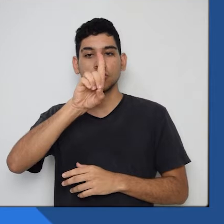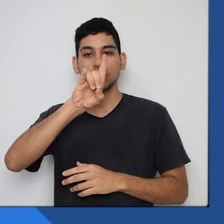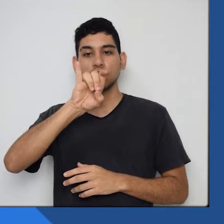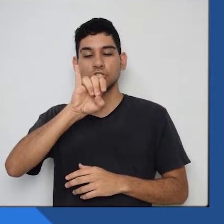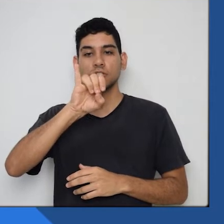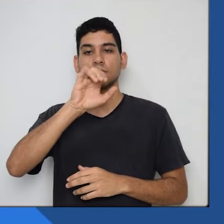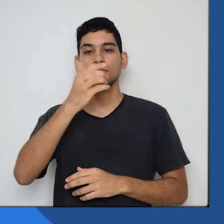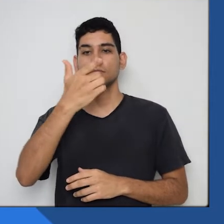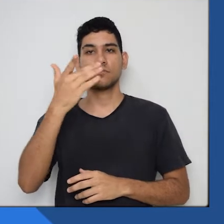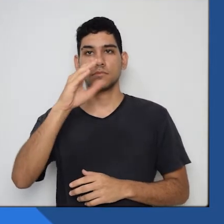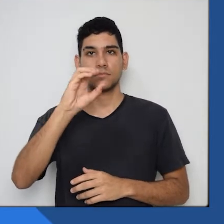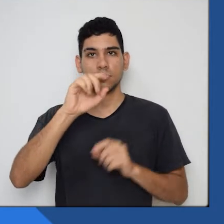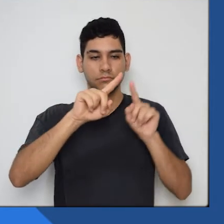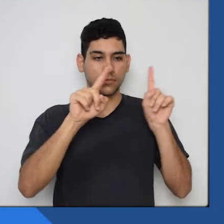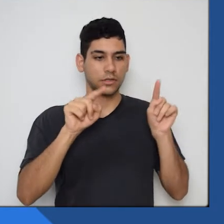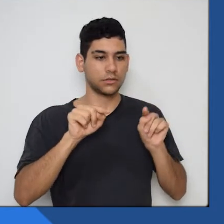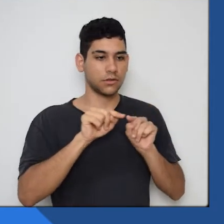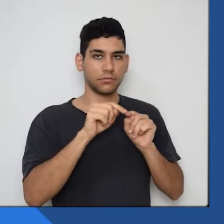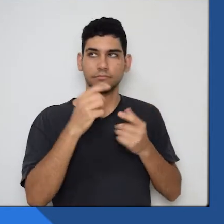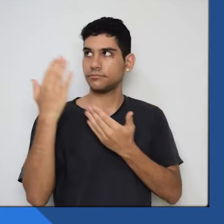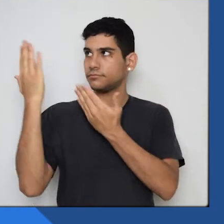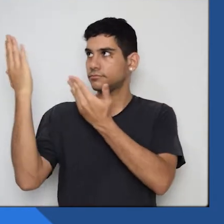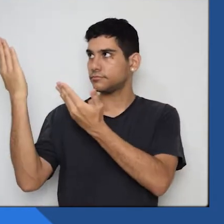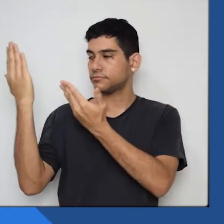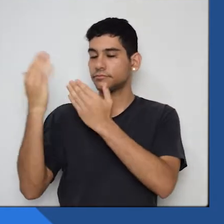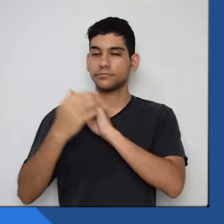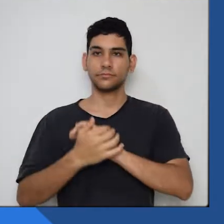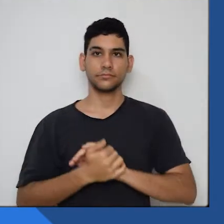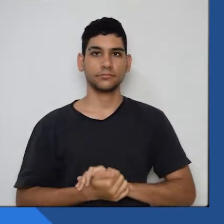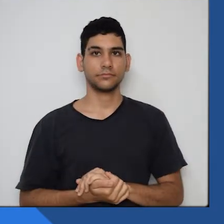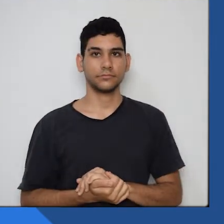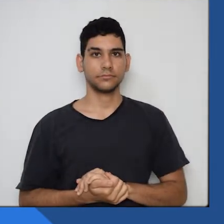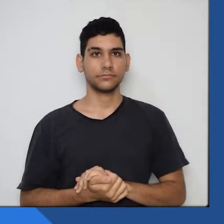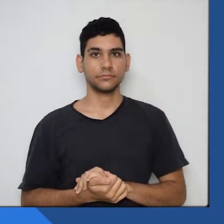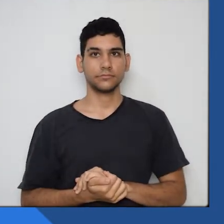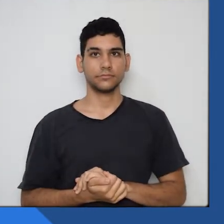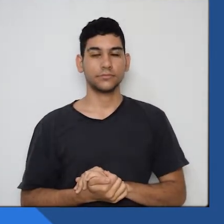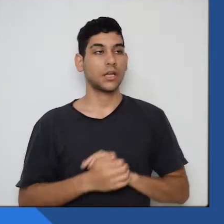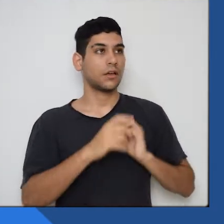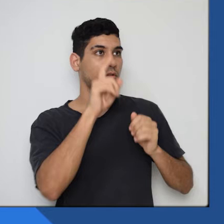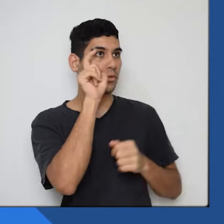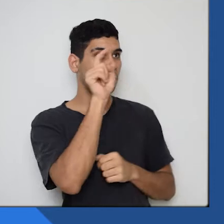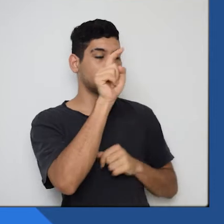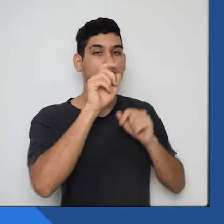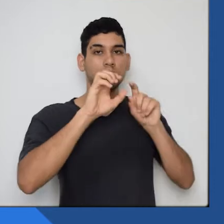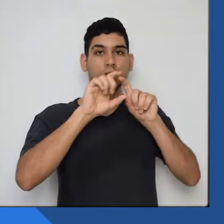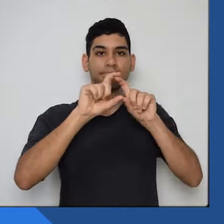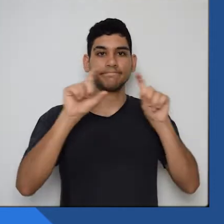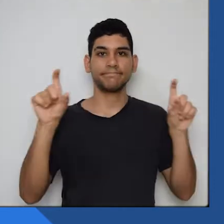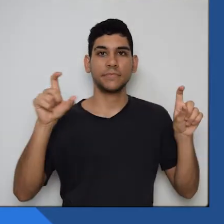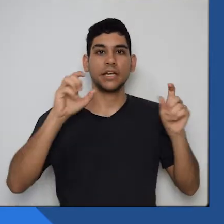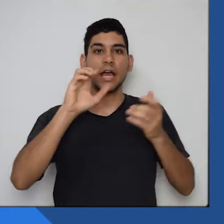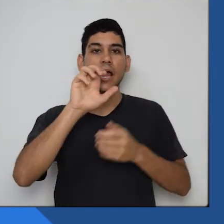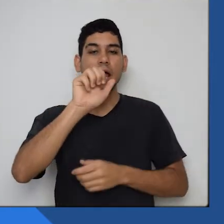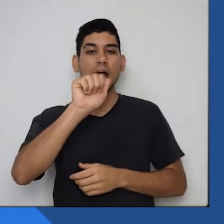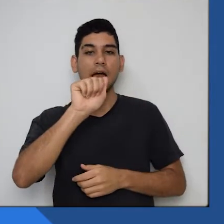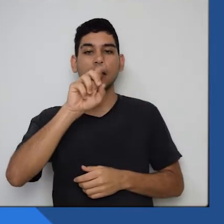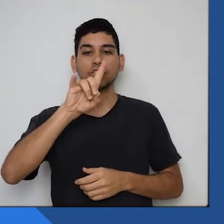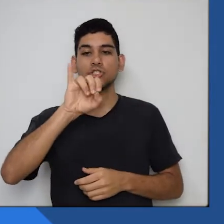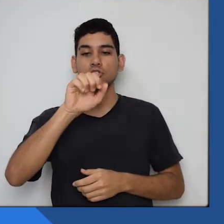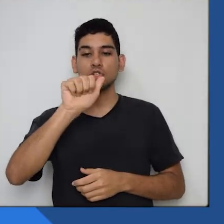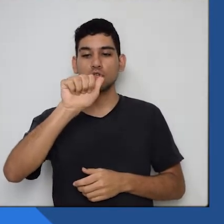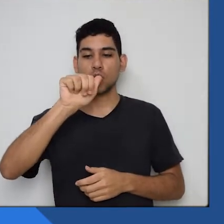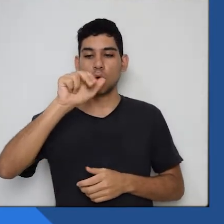Ativei a edição na sala, vou até o tópico que eu quero criar o questionário e clico em adicionar uma atividade ou recurso.